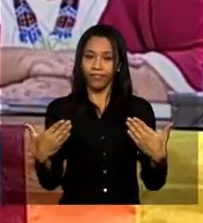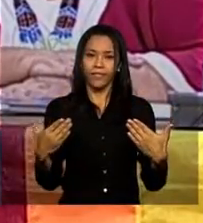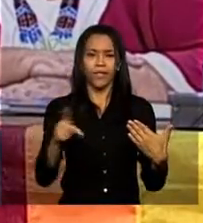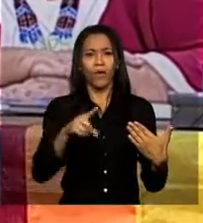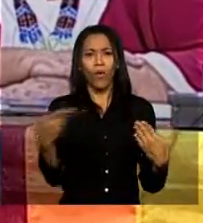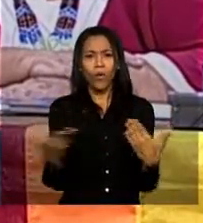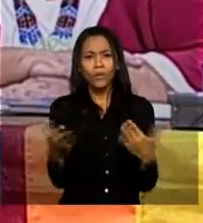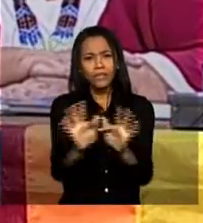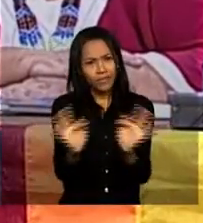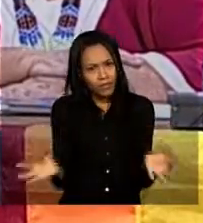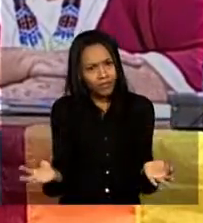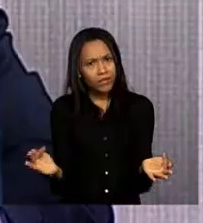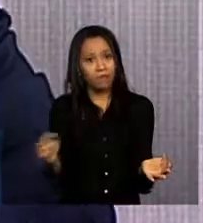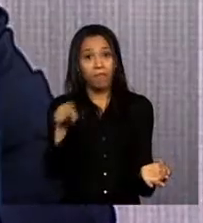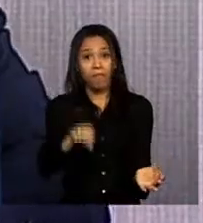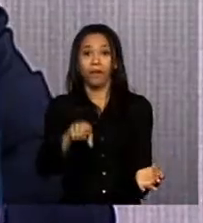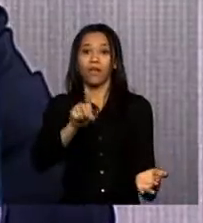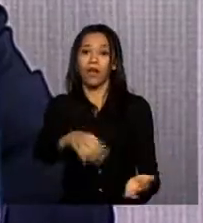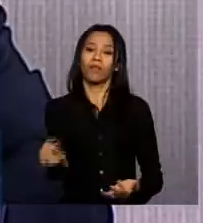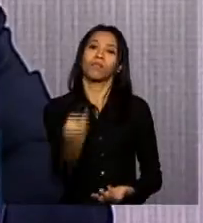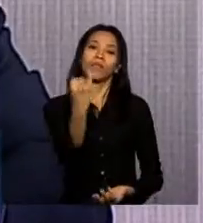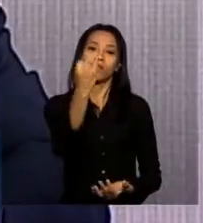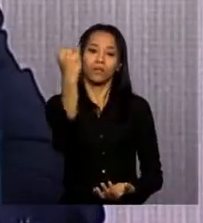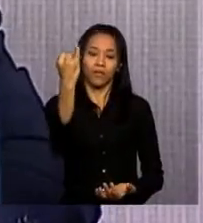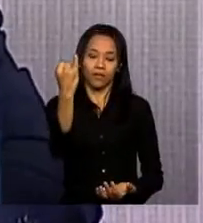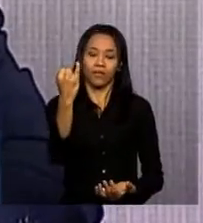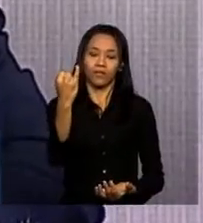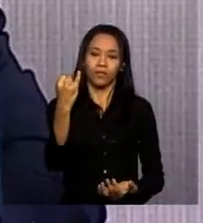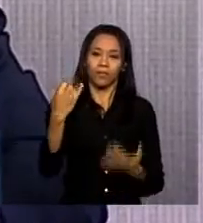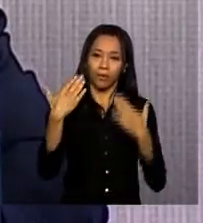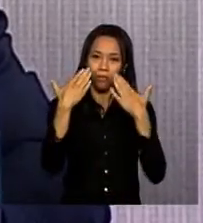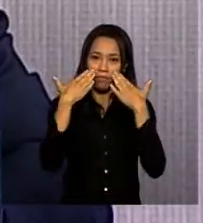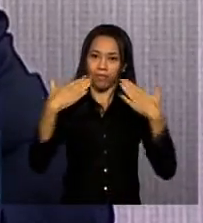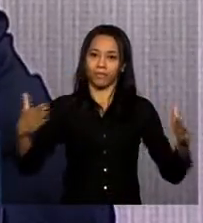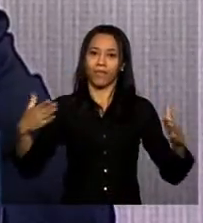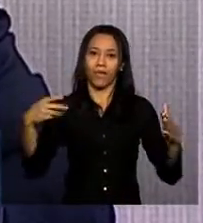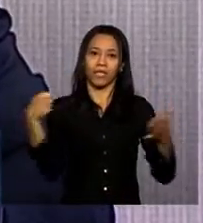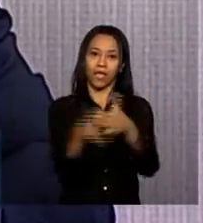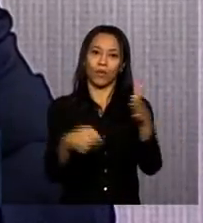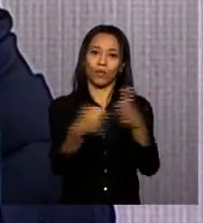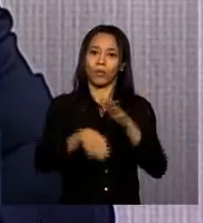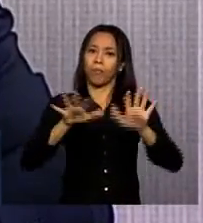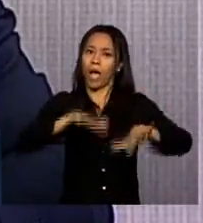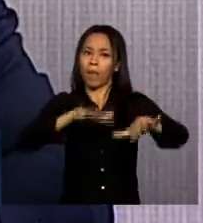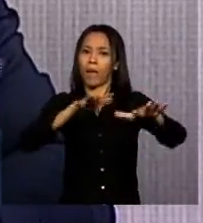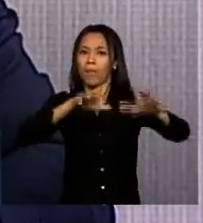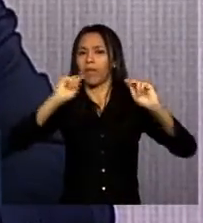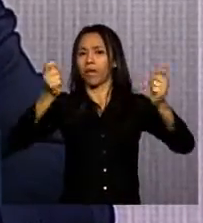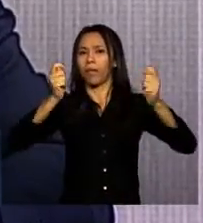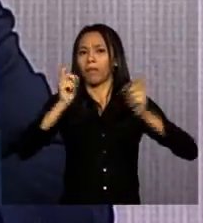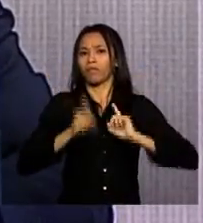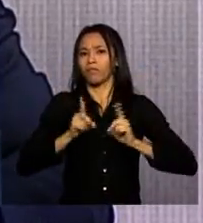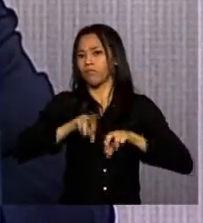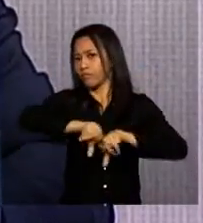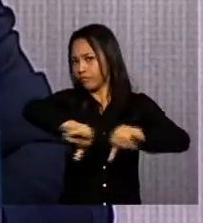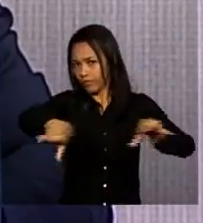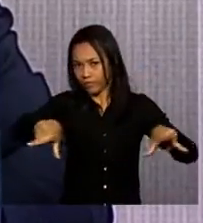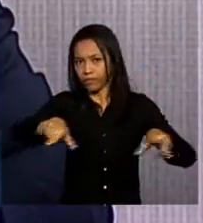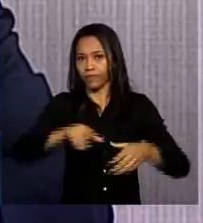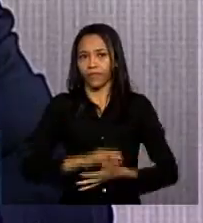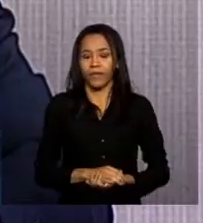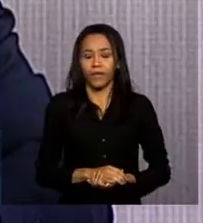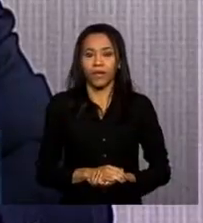simples, mas muito importante para efetivamente dar visibilidade a essa luta. Eu queria também destacar